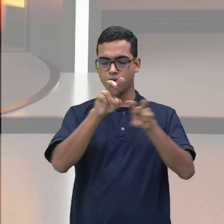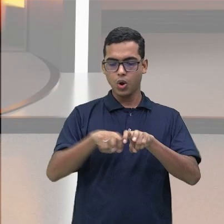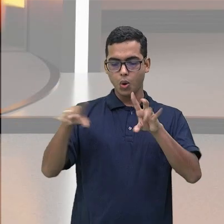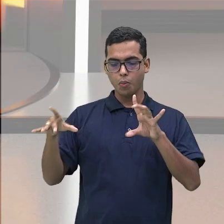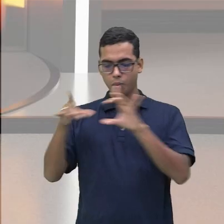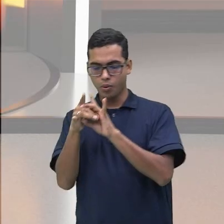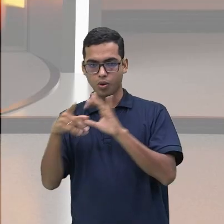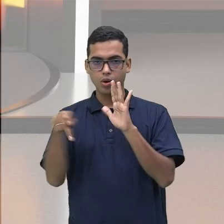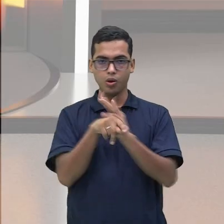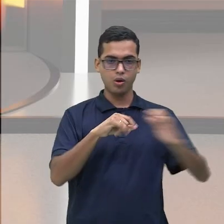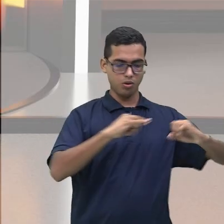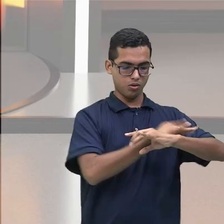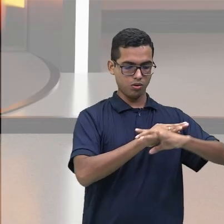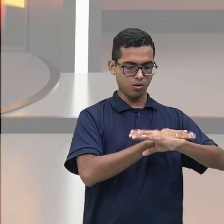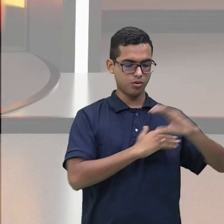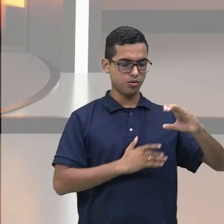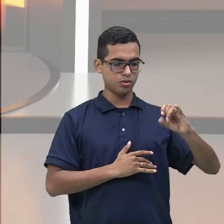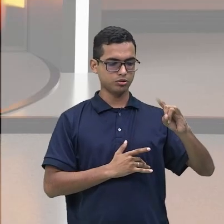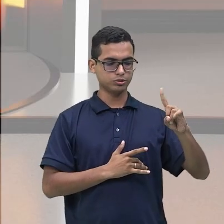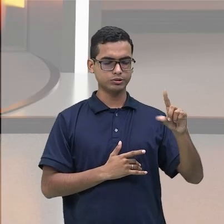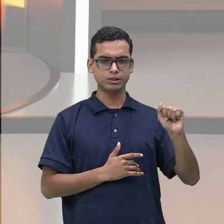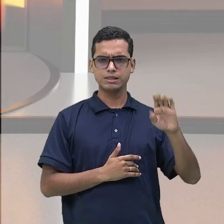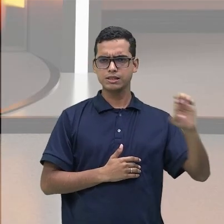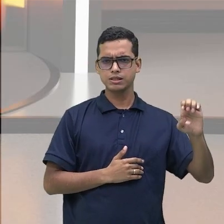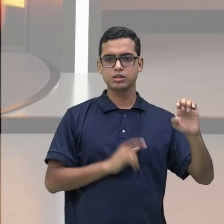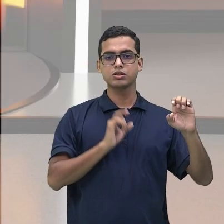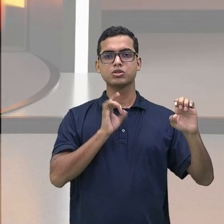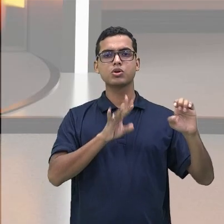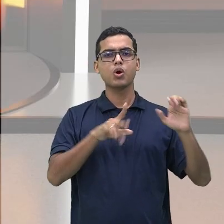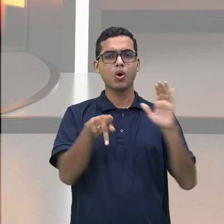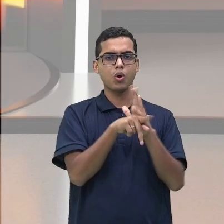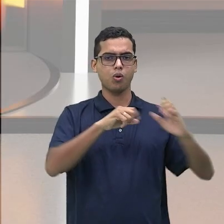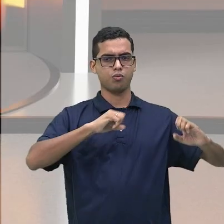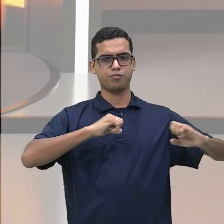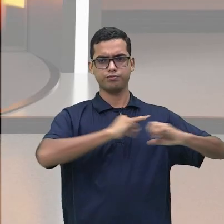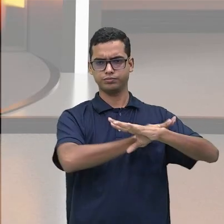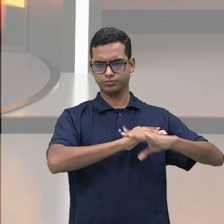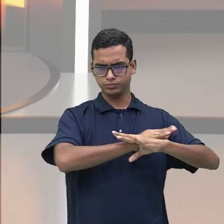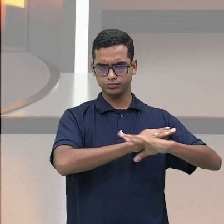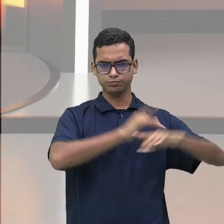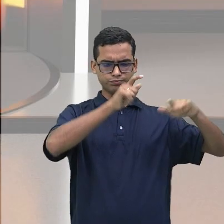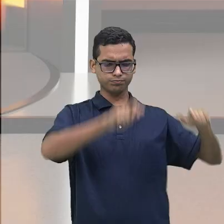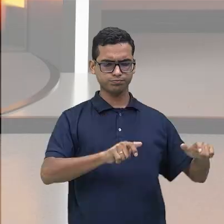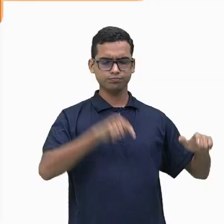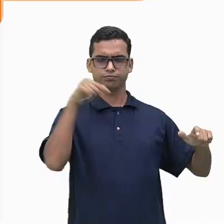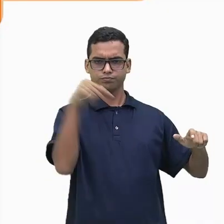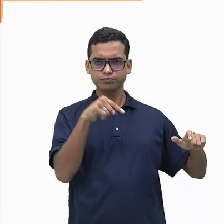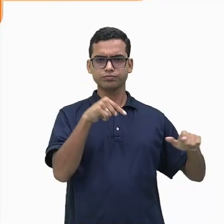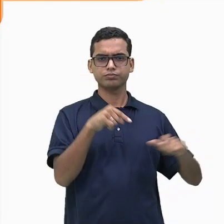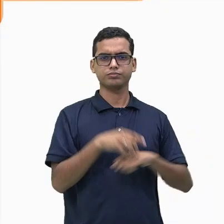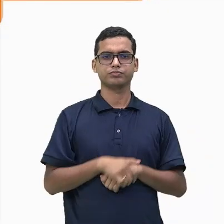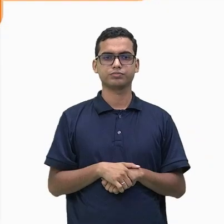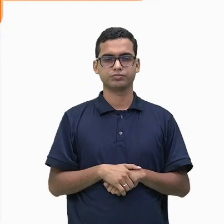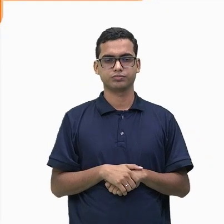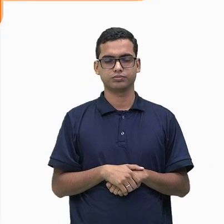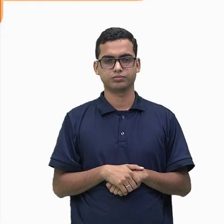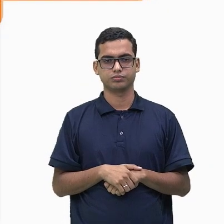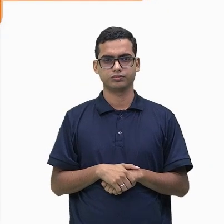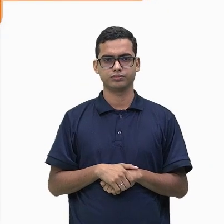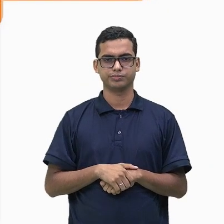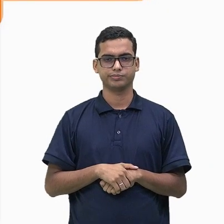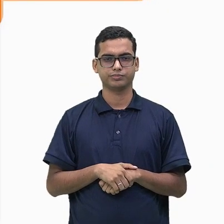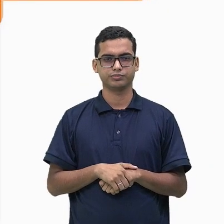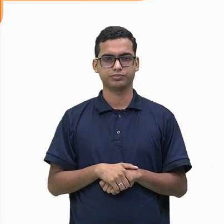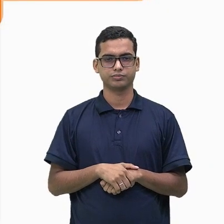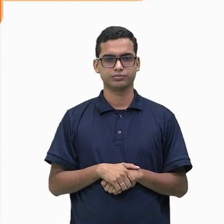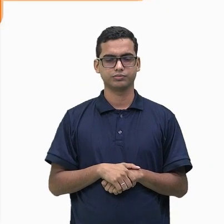Já uma cidade vai estar ligada ao quê? Vai ser somente, né, uma parcela, tá,